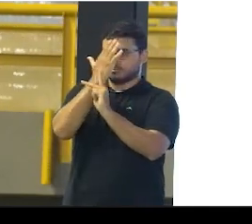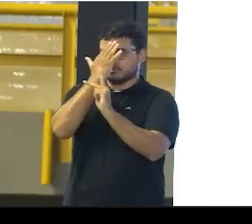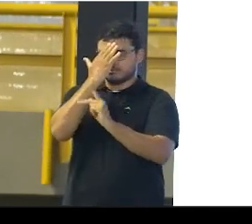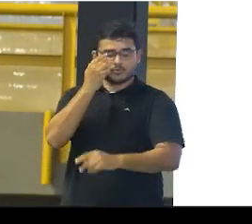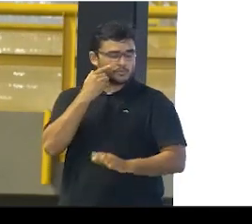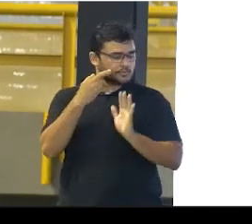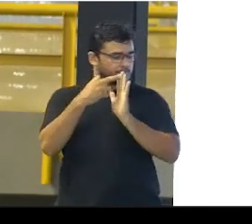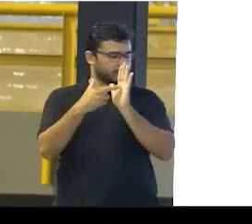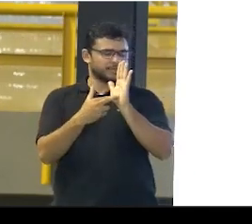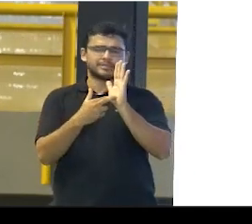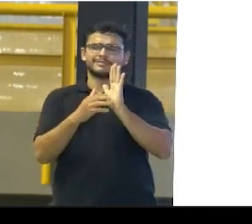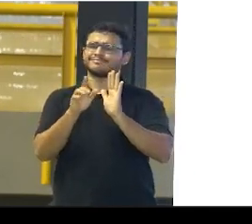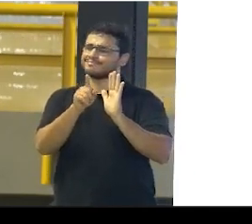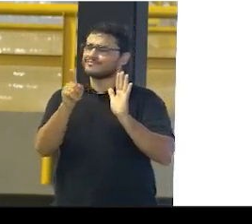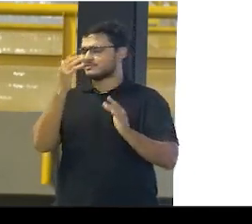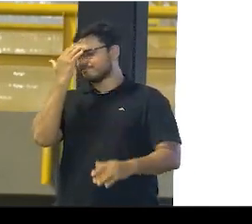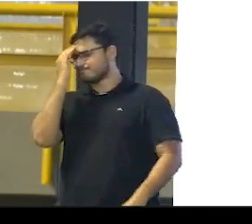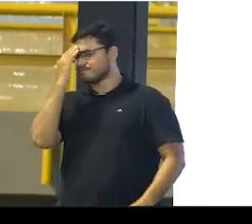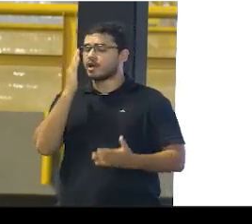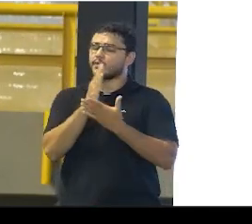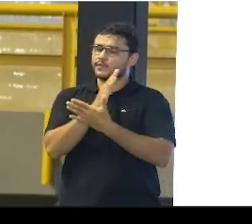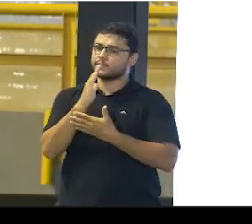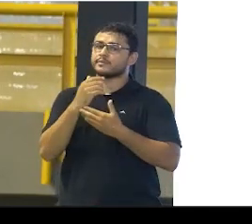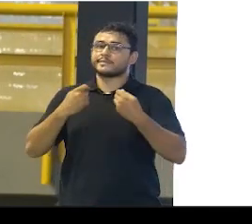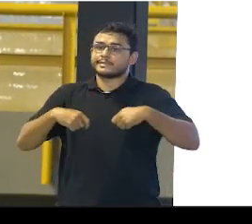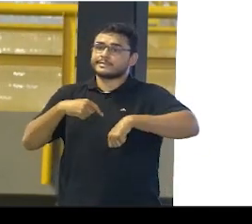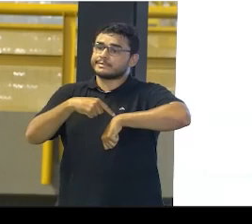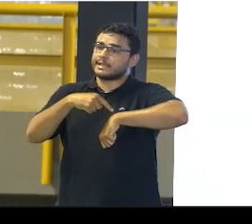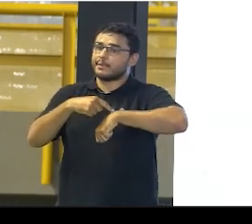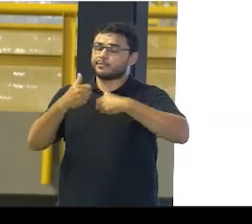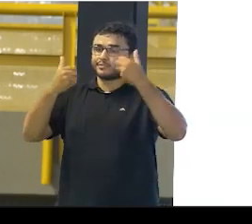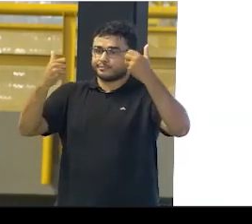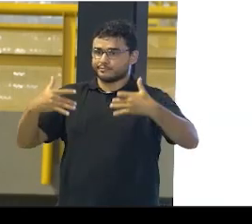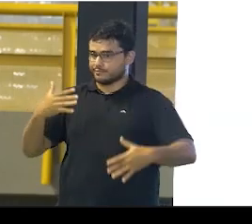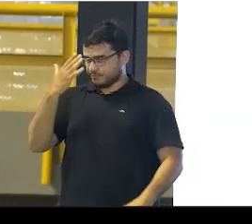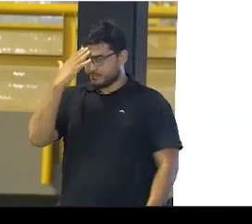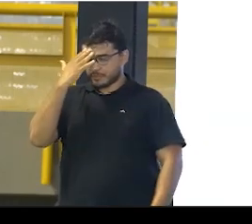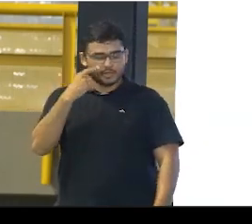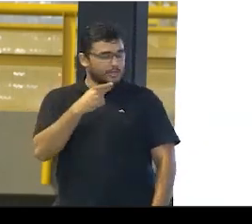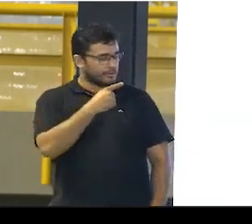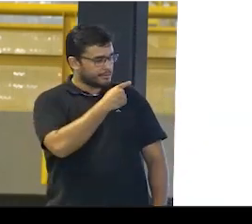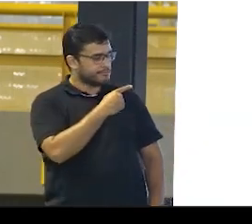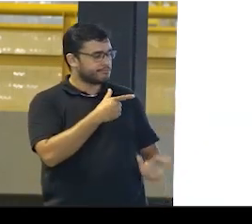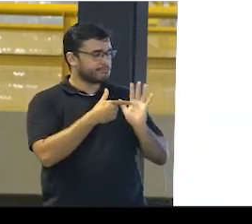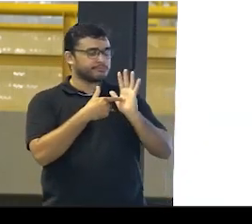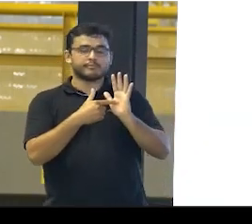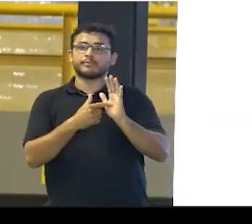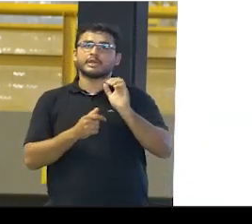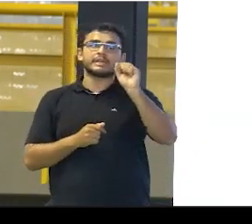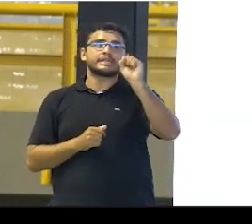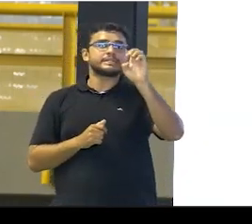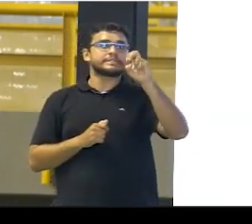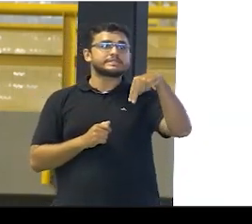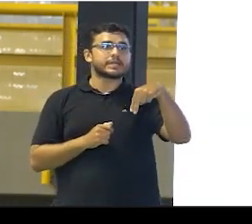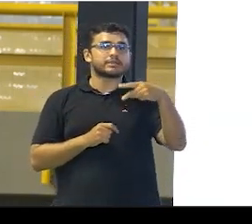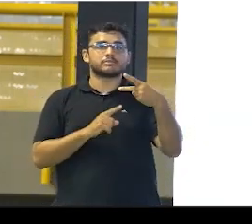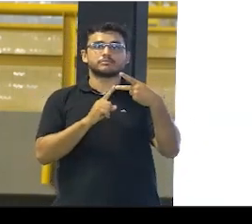isósceles? 2 lados paralelos. E esses 2 lados que não são paralelos, eles